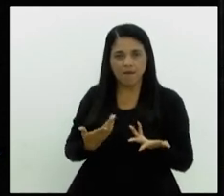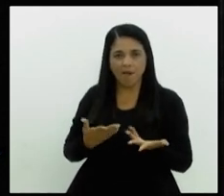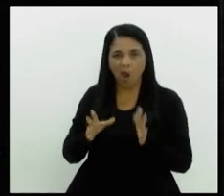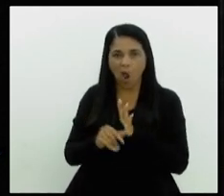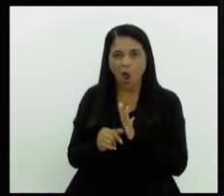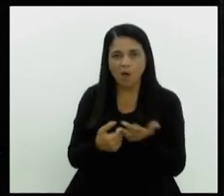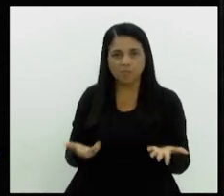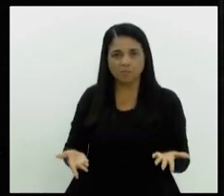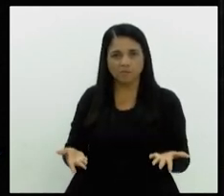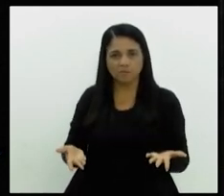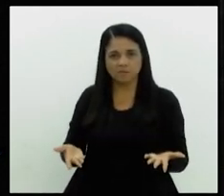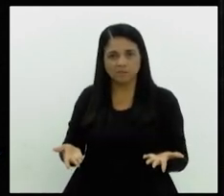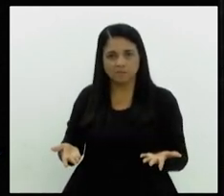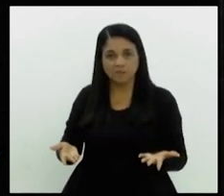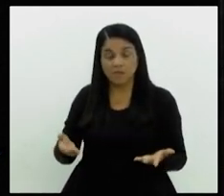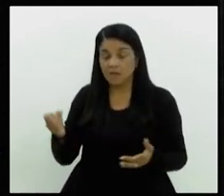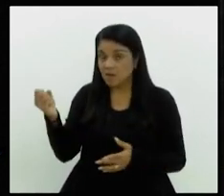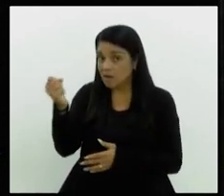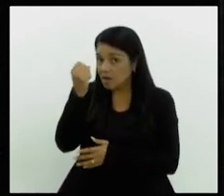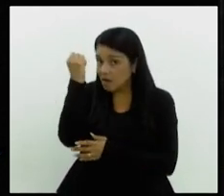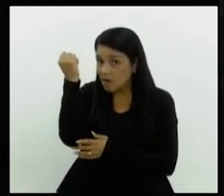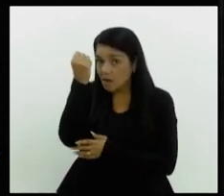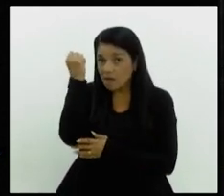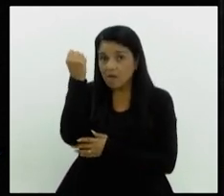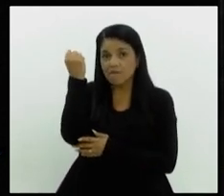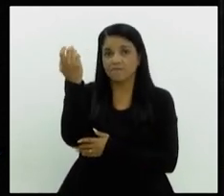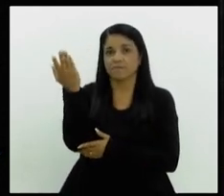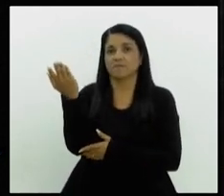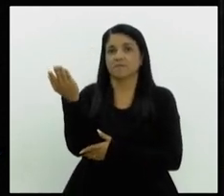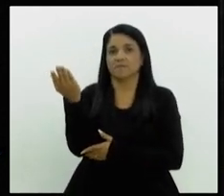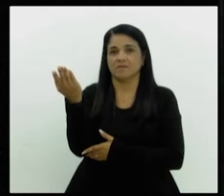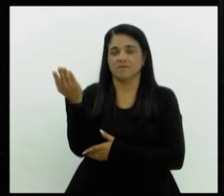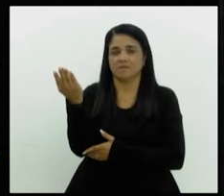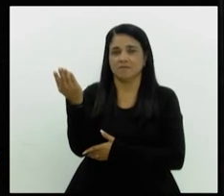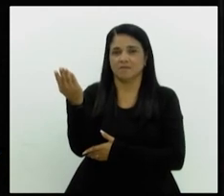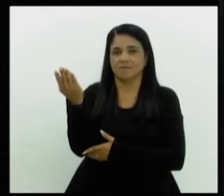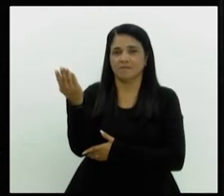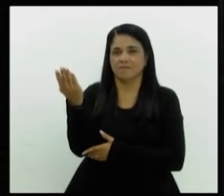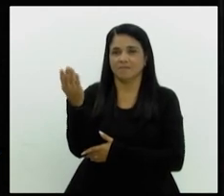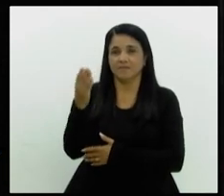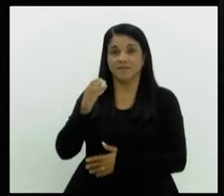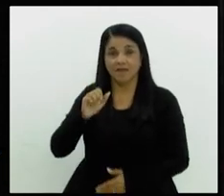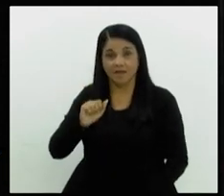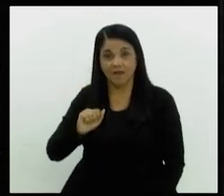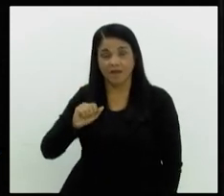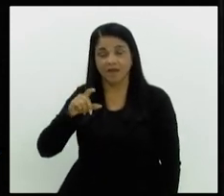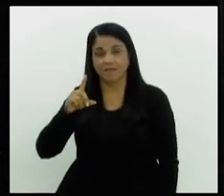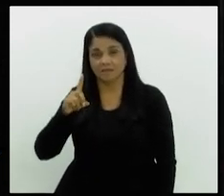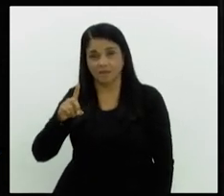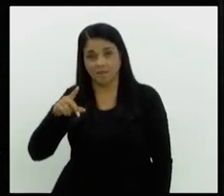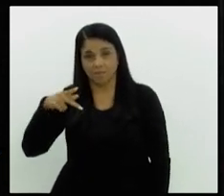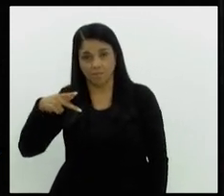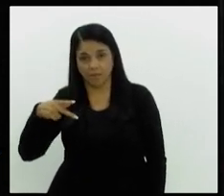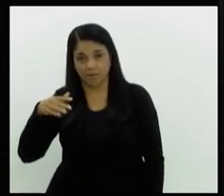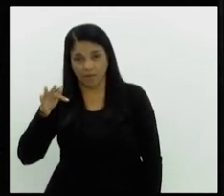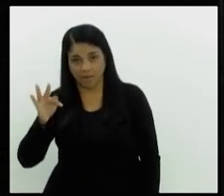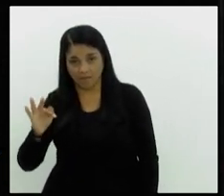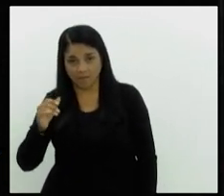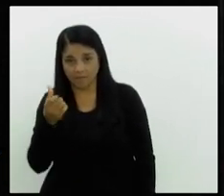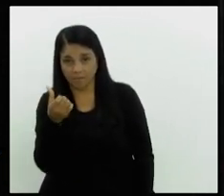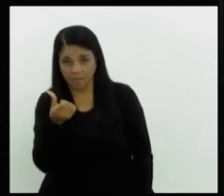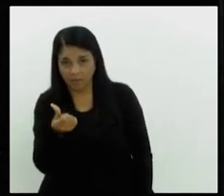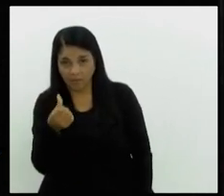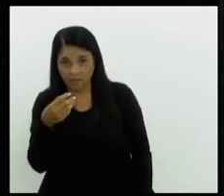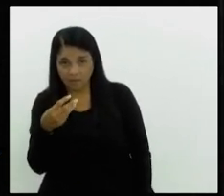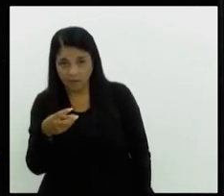Meus irmãos, isso é gravíssimo. A partir da DPF 635, e de acordo